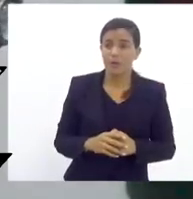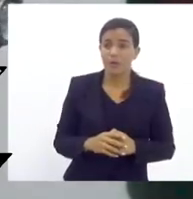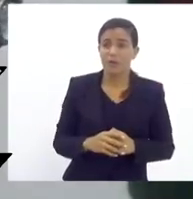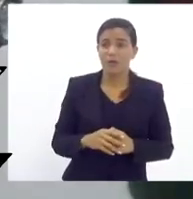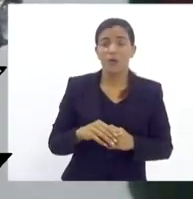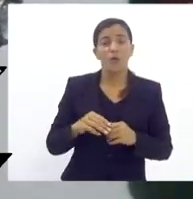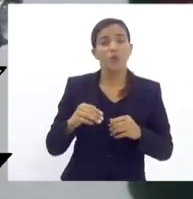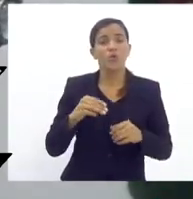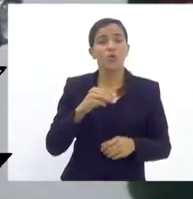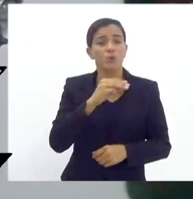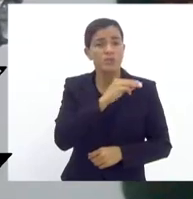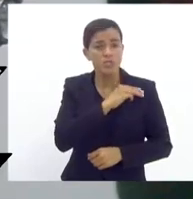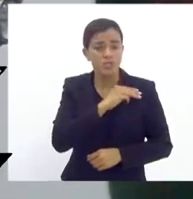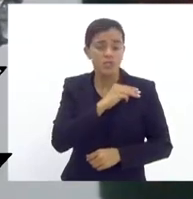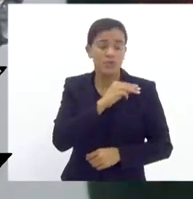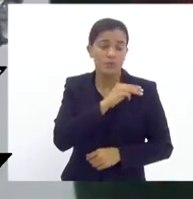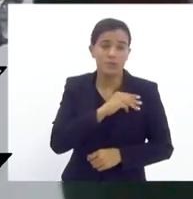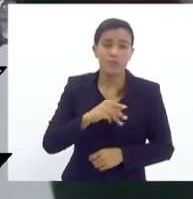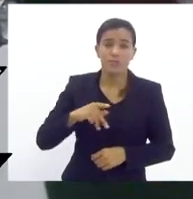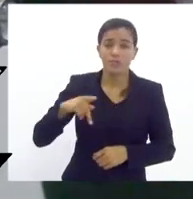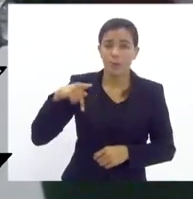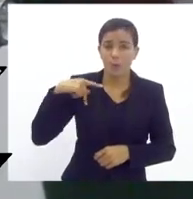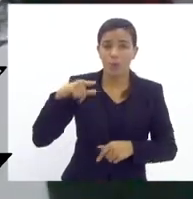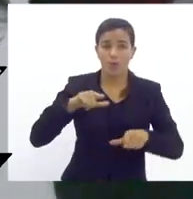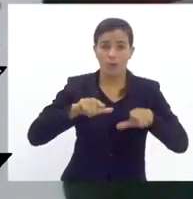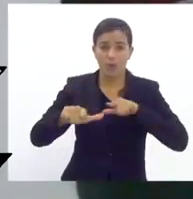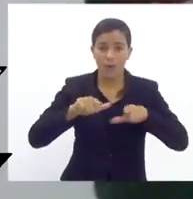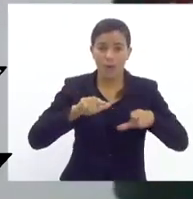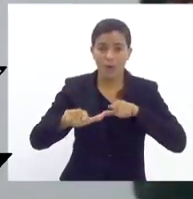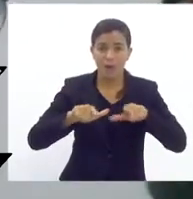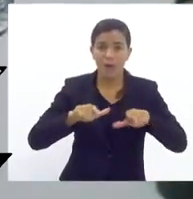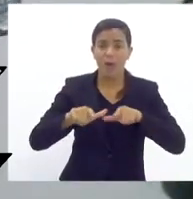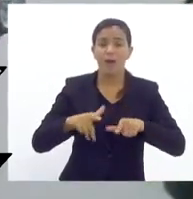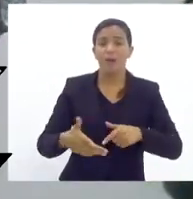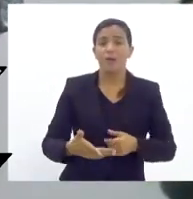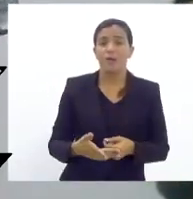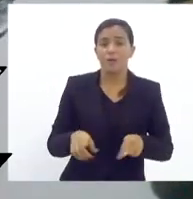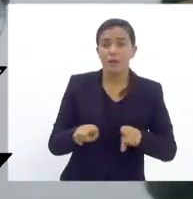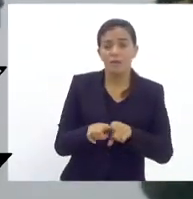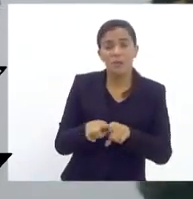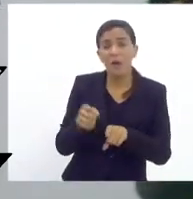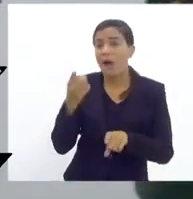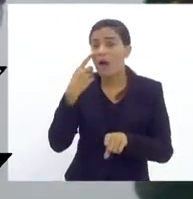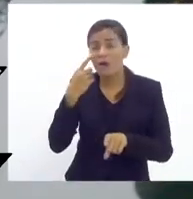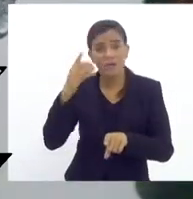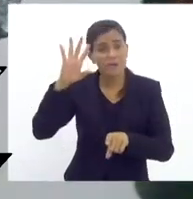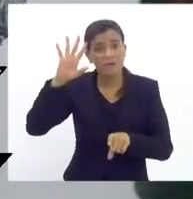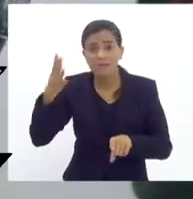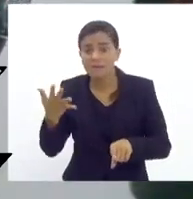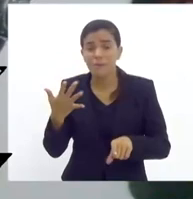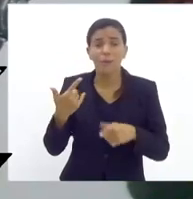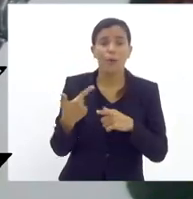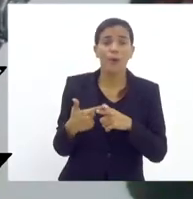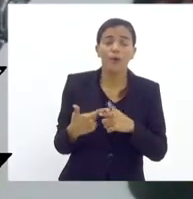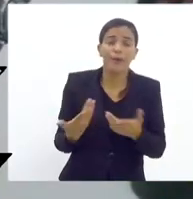ministro do trabalho tudo para dar mal a gente é junto para ver essa aqui porque